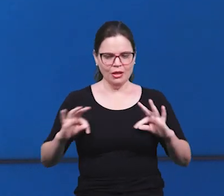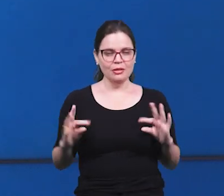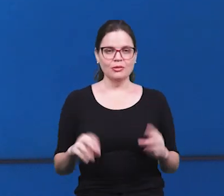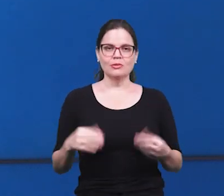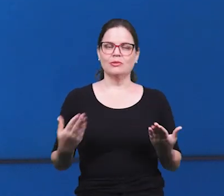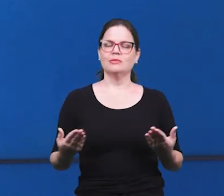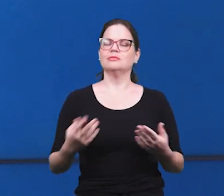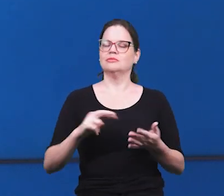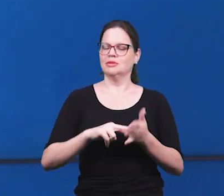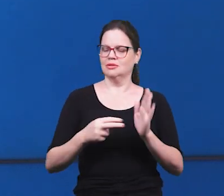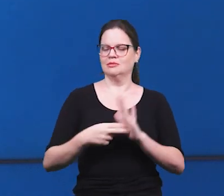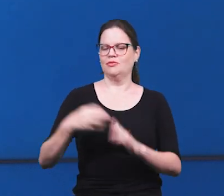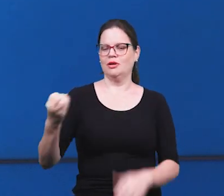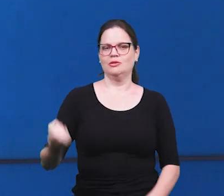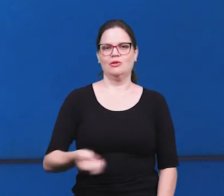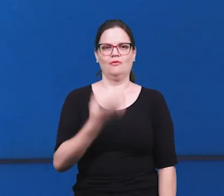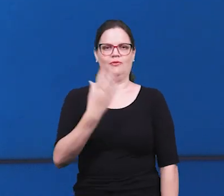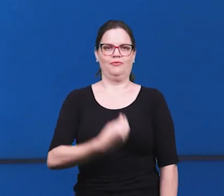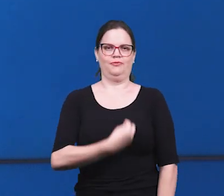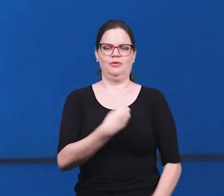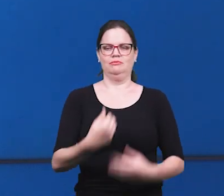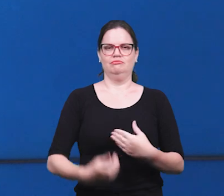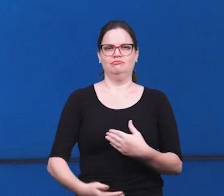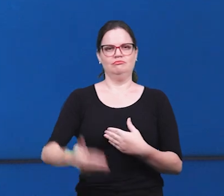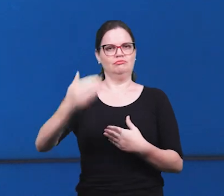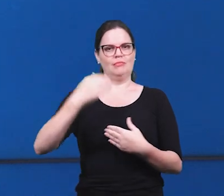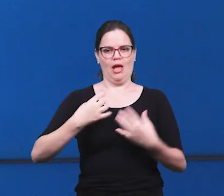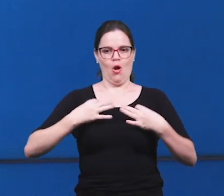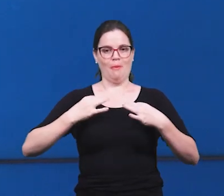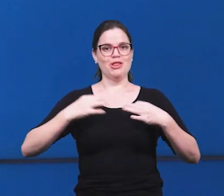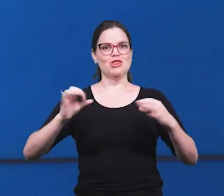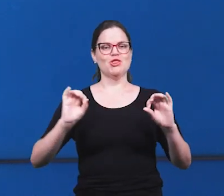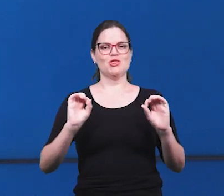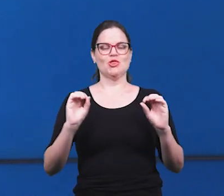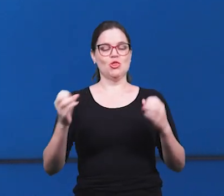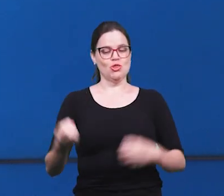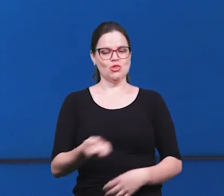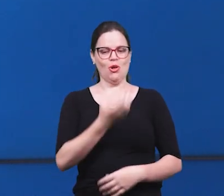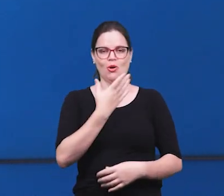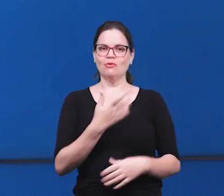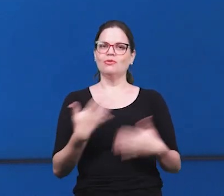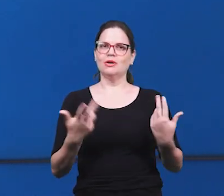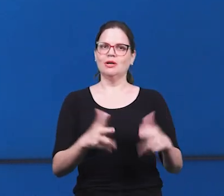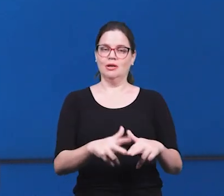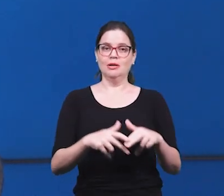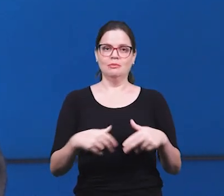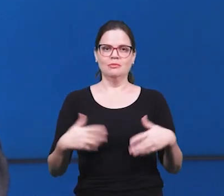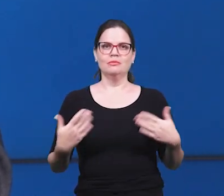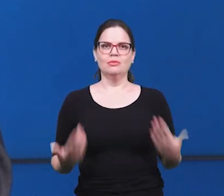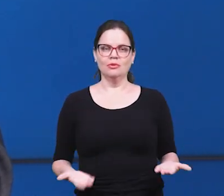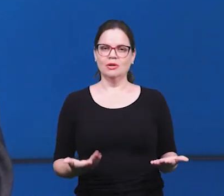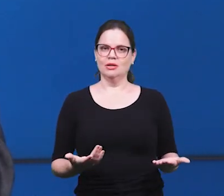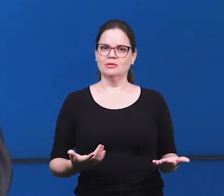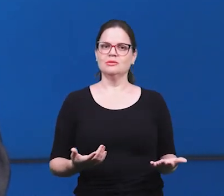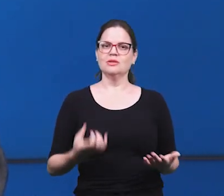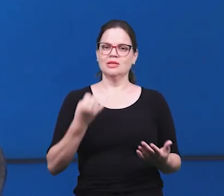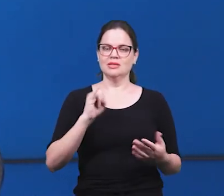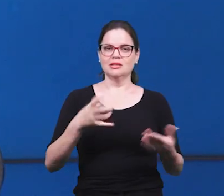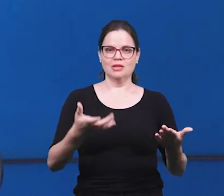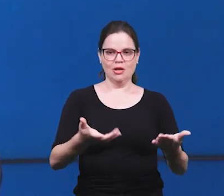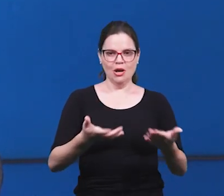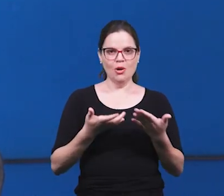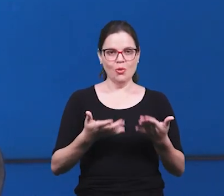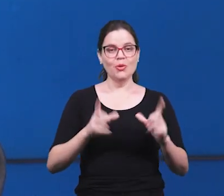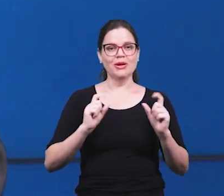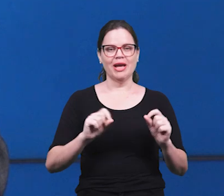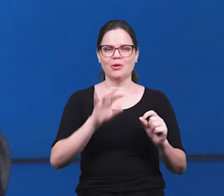É o renovo de uma coisa nova, uma roupagem nova. Por isso, remendo novo é em pano novo e não em pano velho,